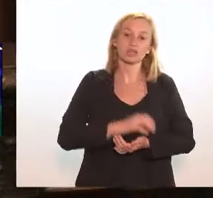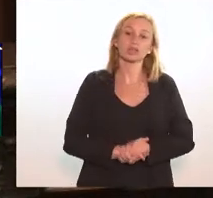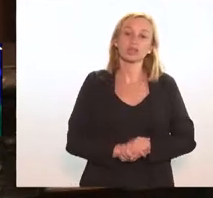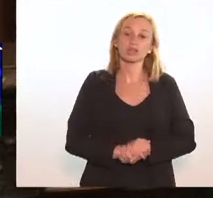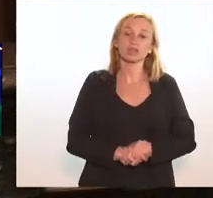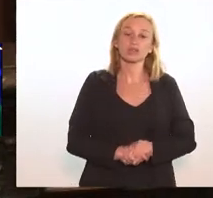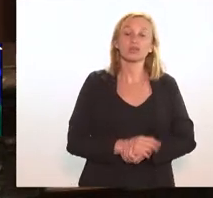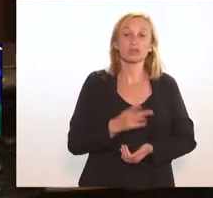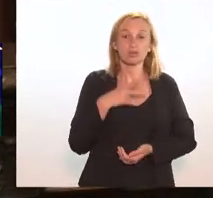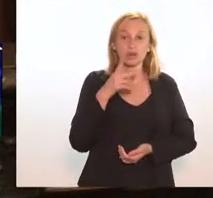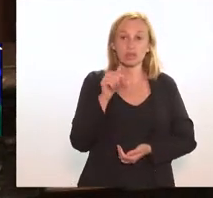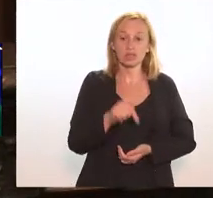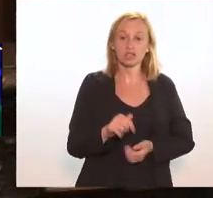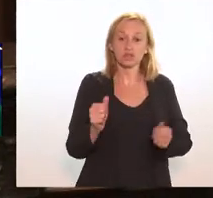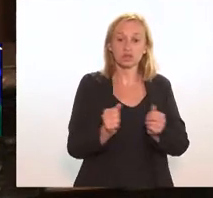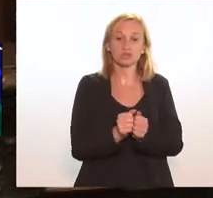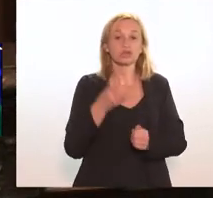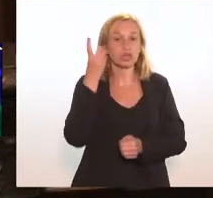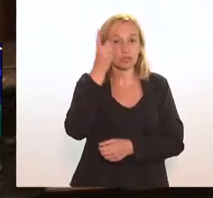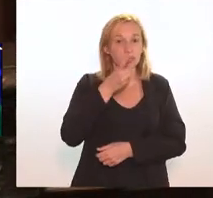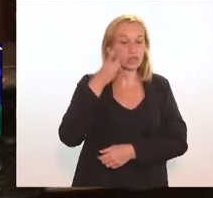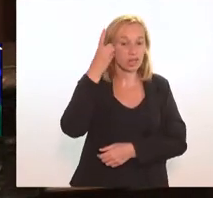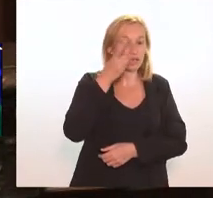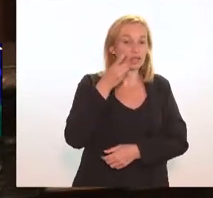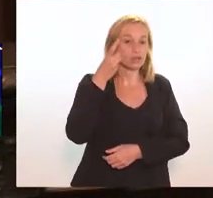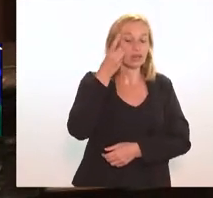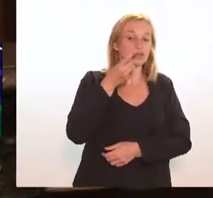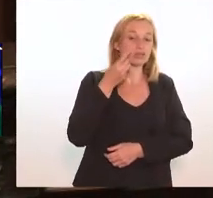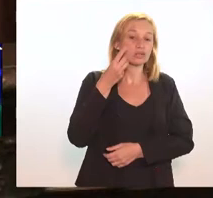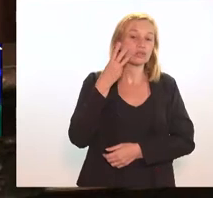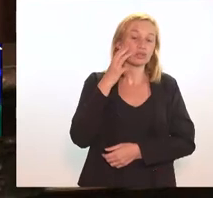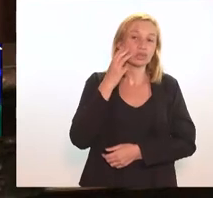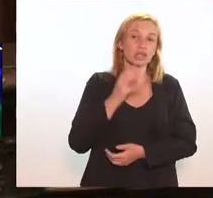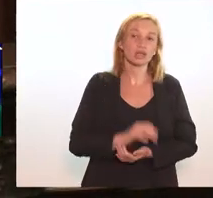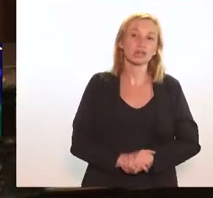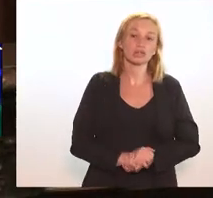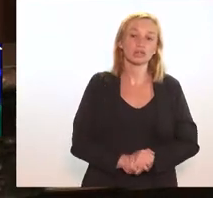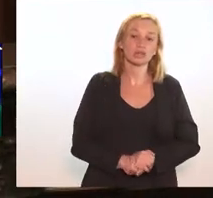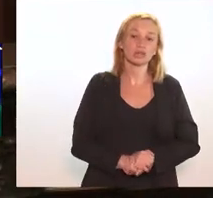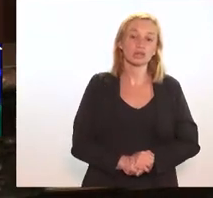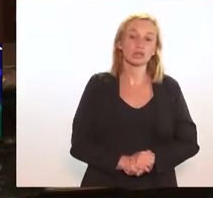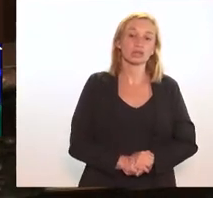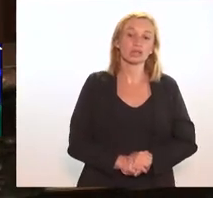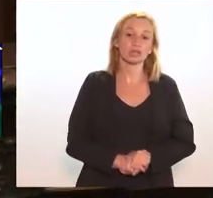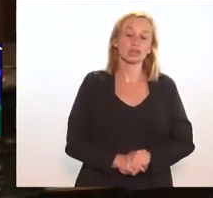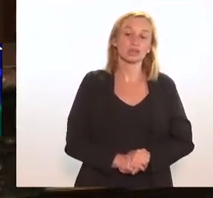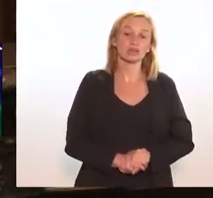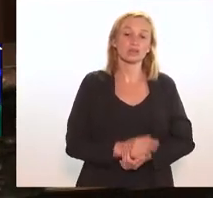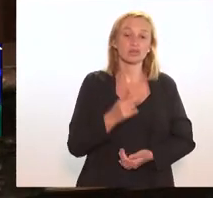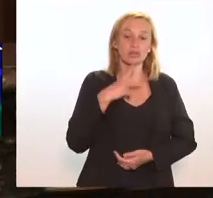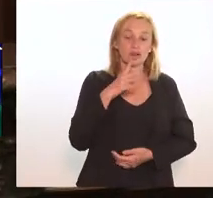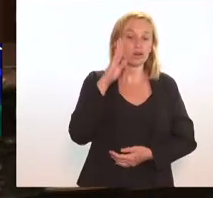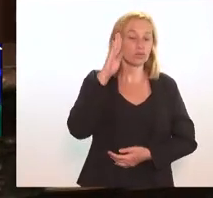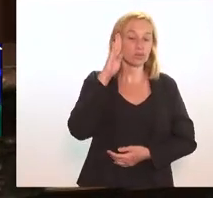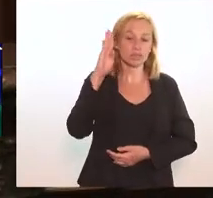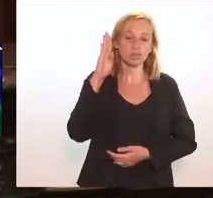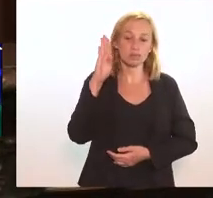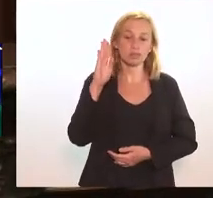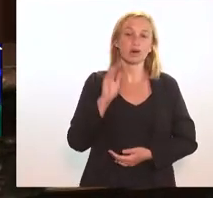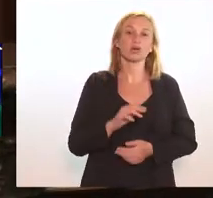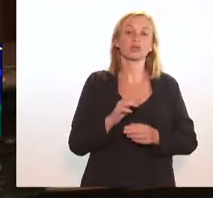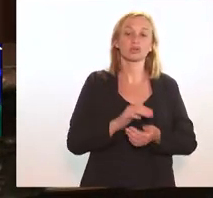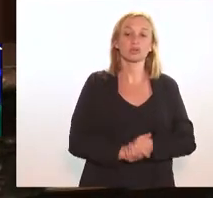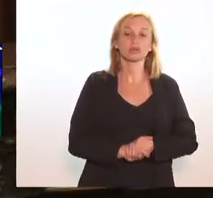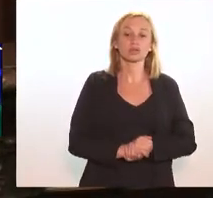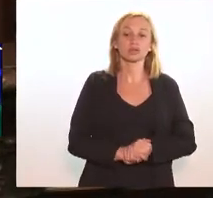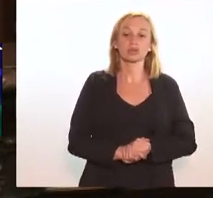aqui coro junto ao deputado Valdec Carneiro, que trouxe os elementos centrais, por